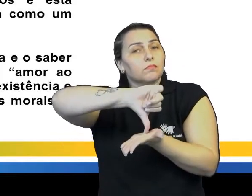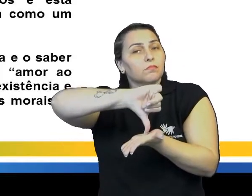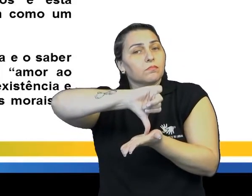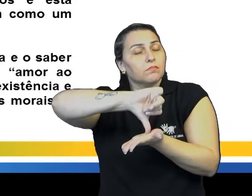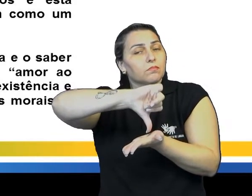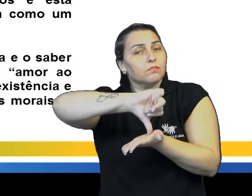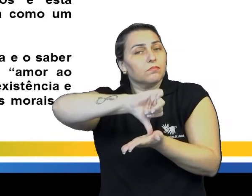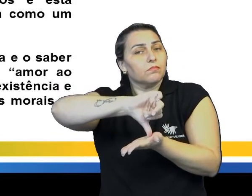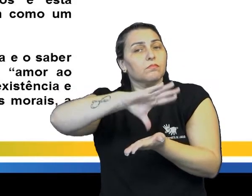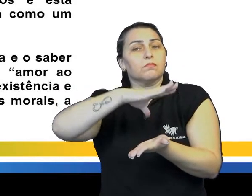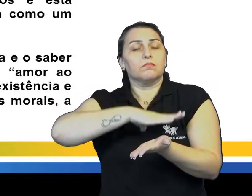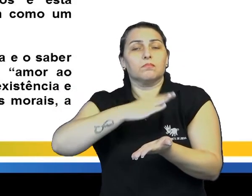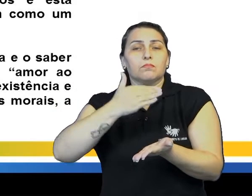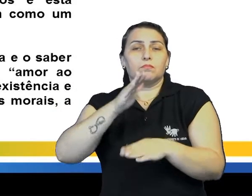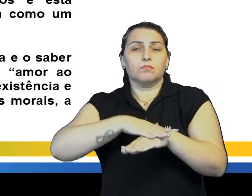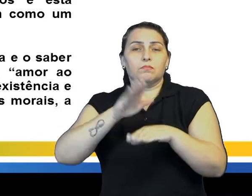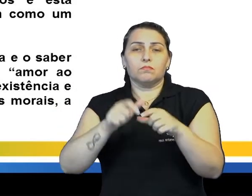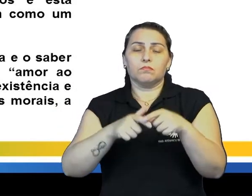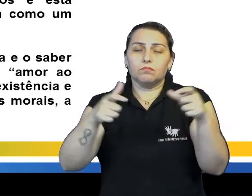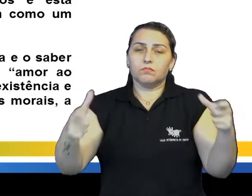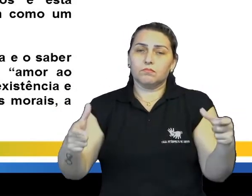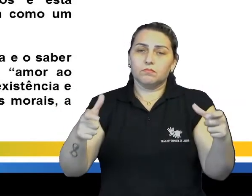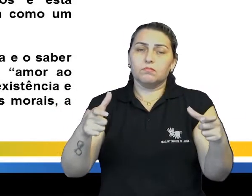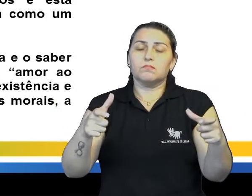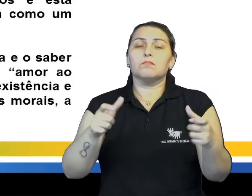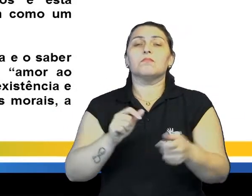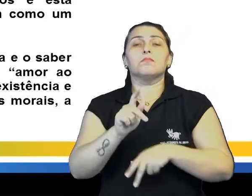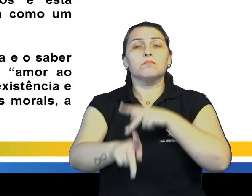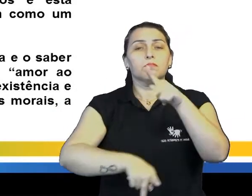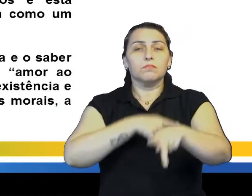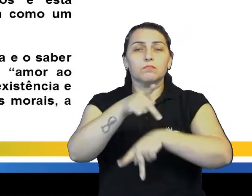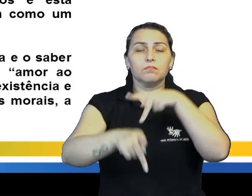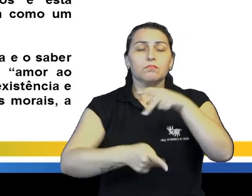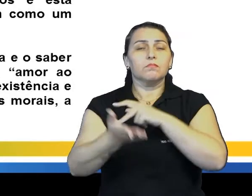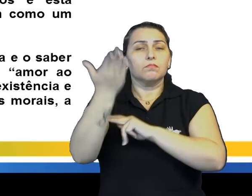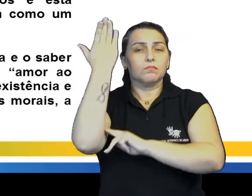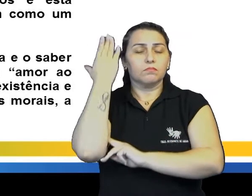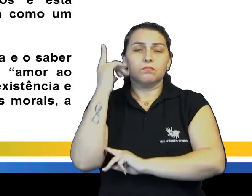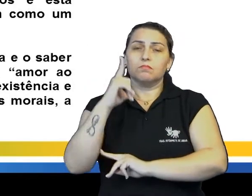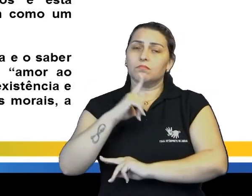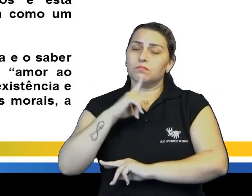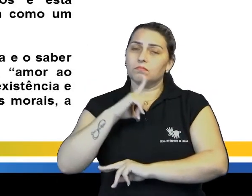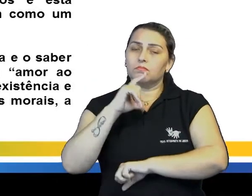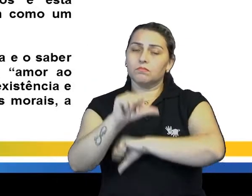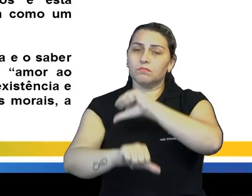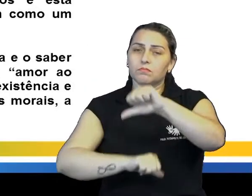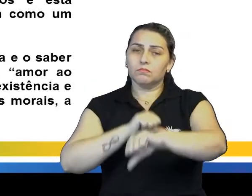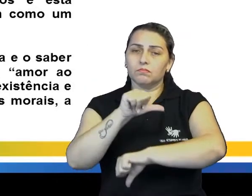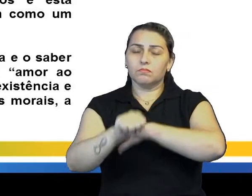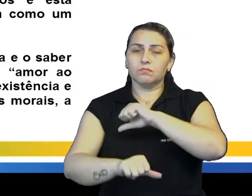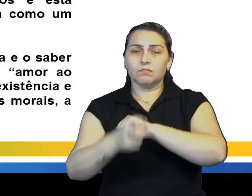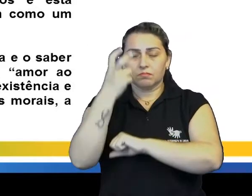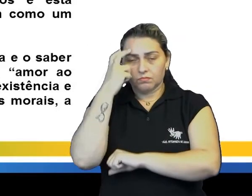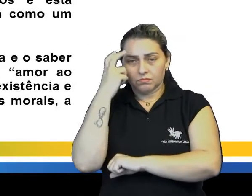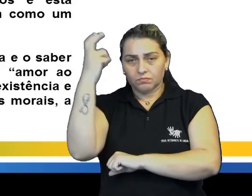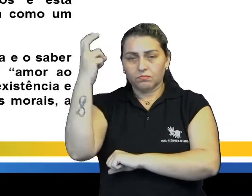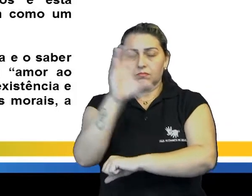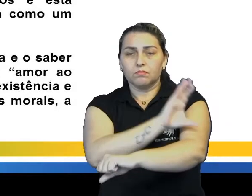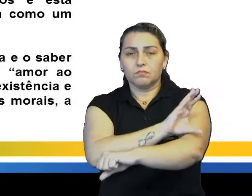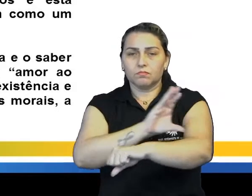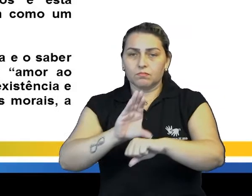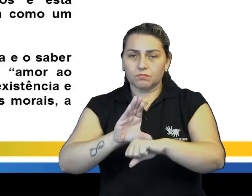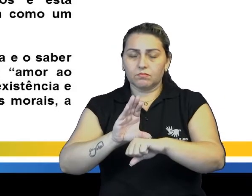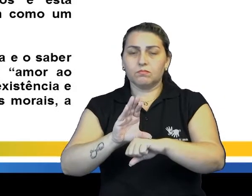das cidades mais populosas e conhecidas da época. Naquela época havia se tornado centro intelectual,